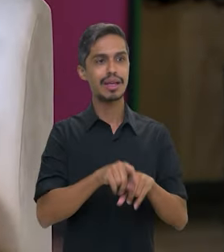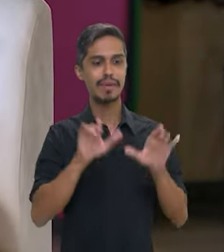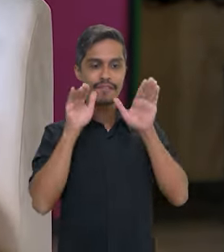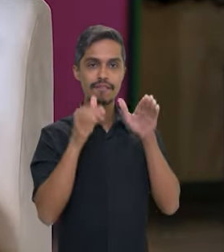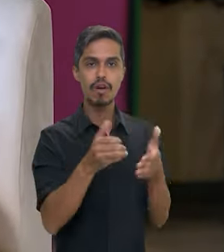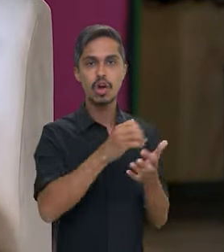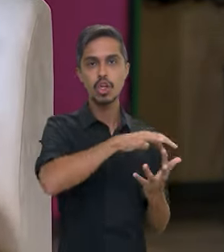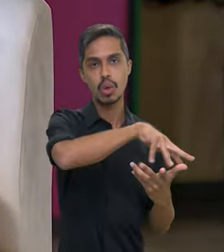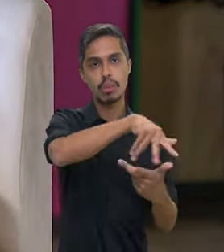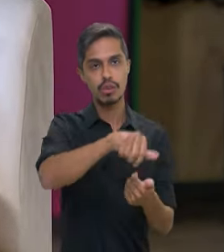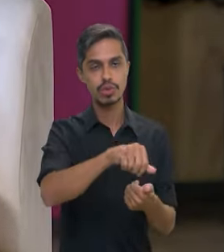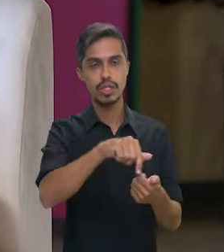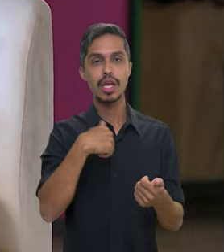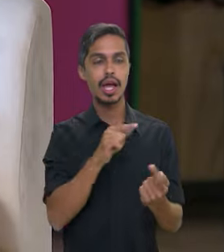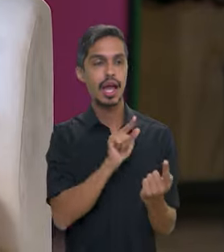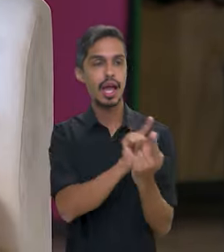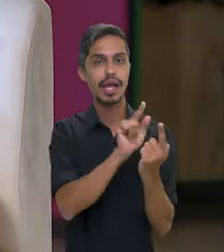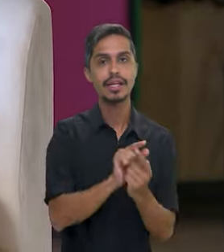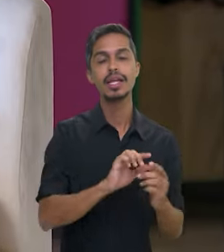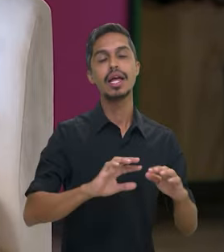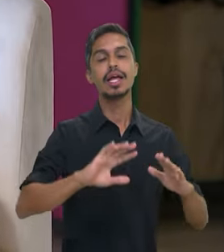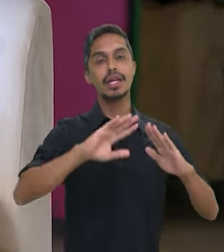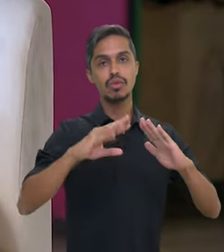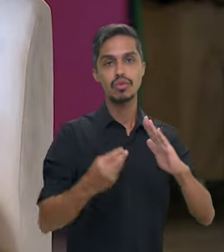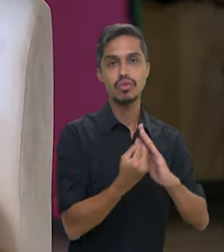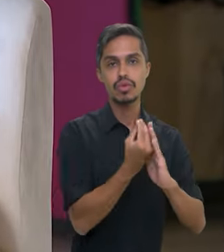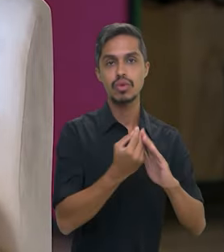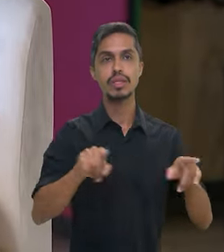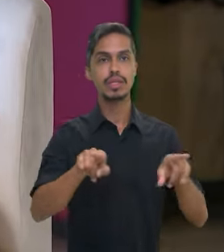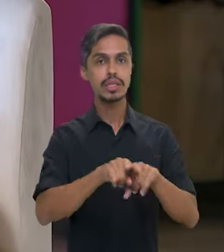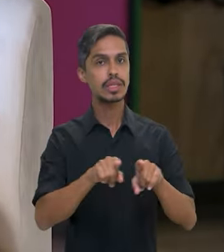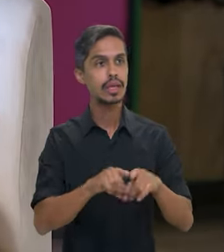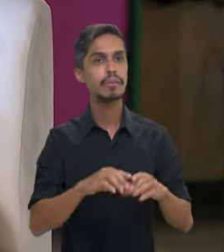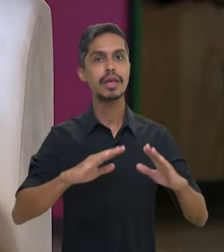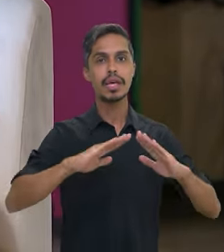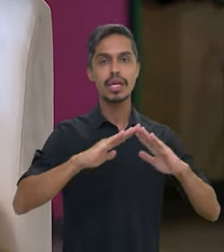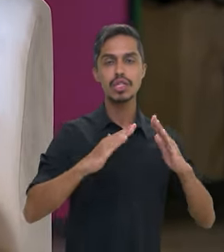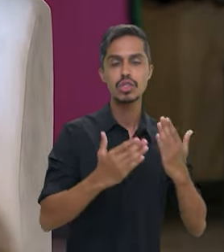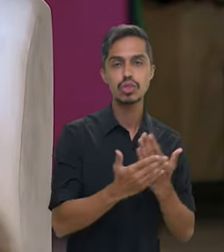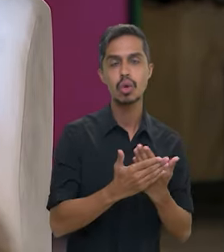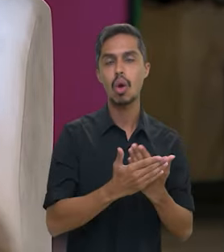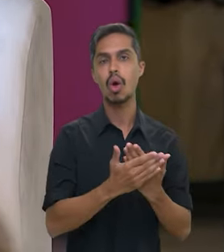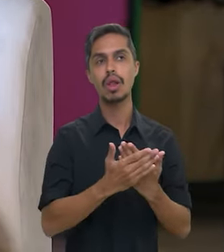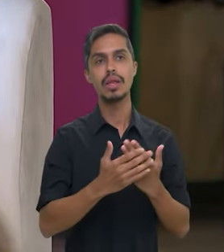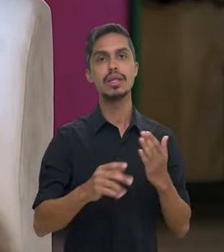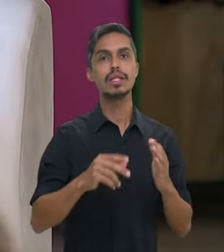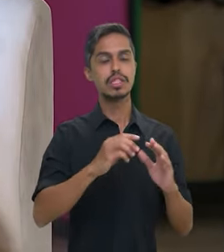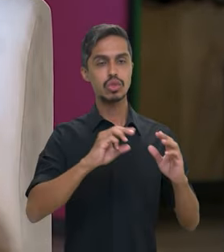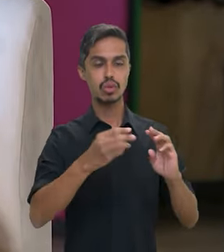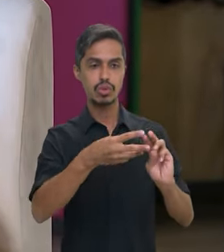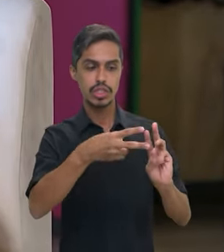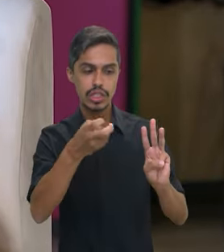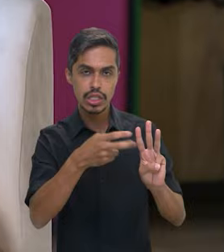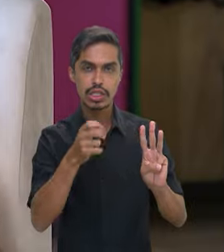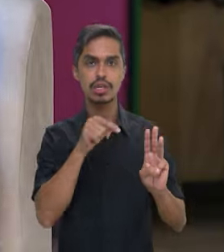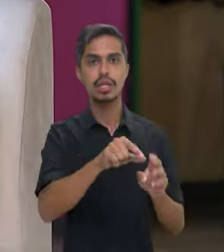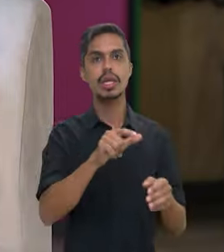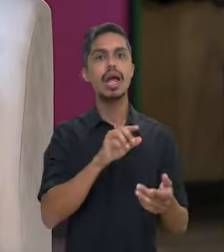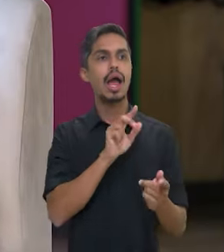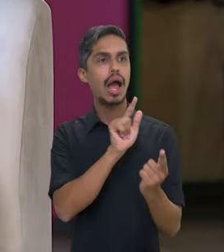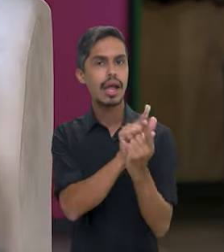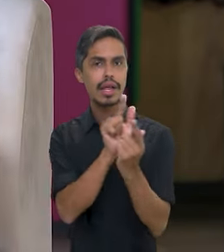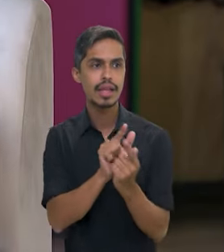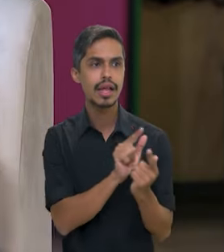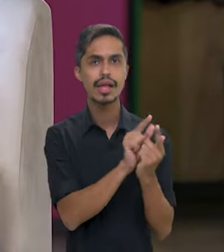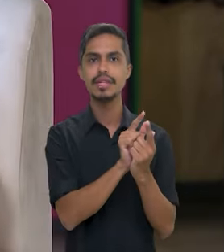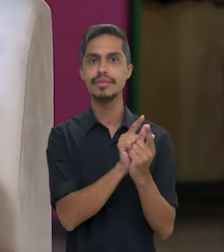é universalista. Então, ela atende a escola quilombola com as peculiaridades da alimentação do garoto indígena, ela